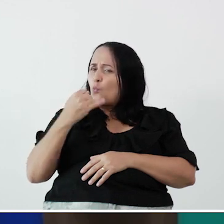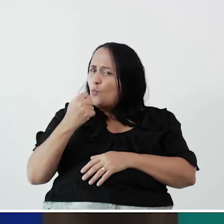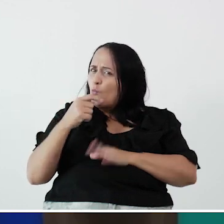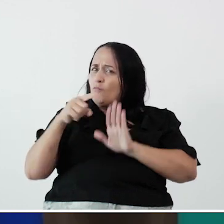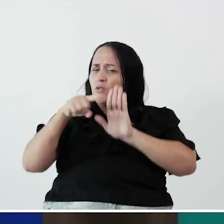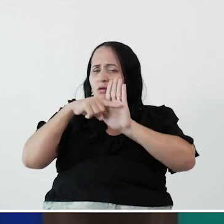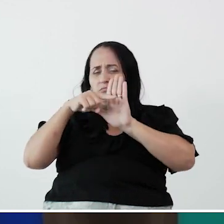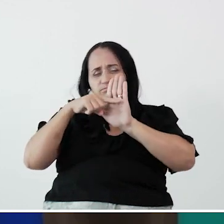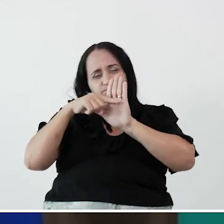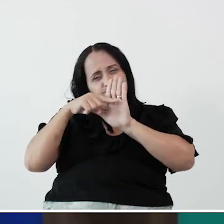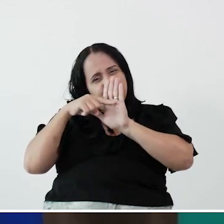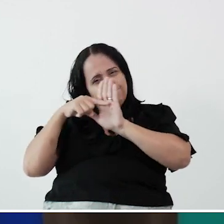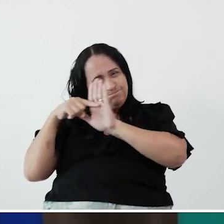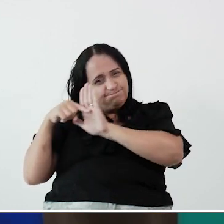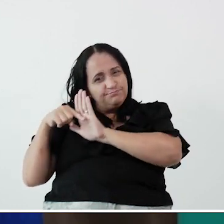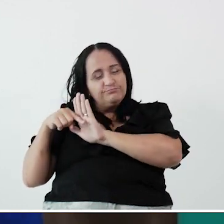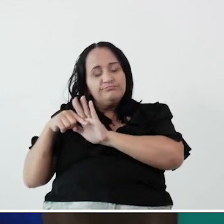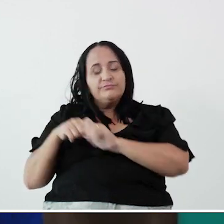possíveis